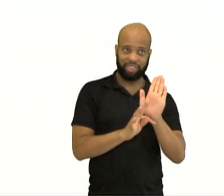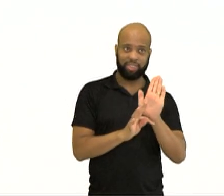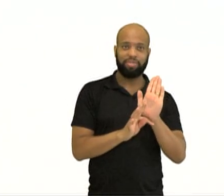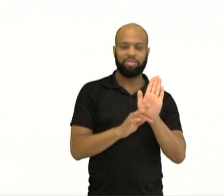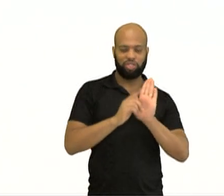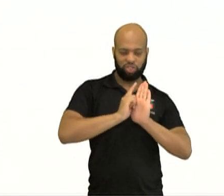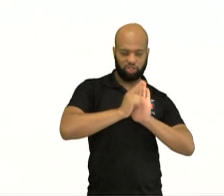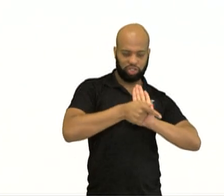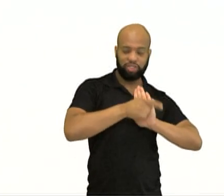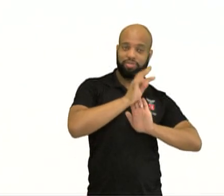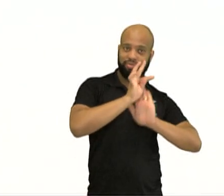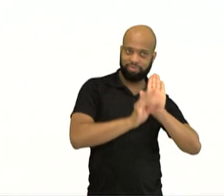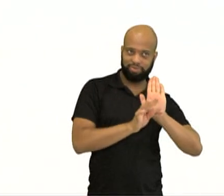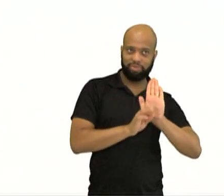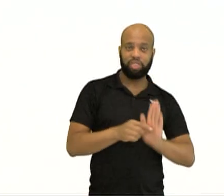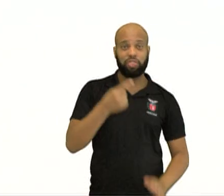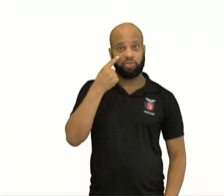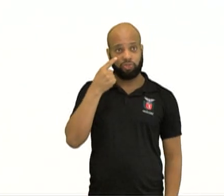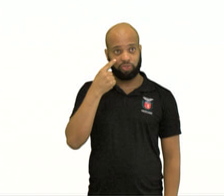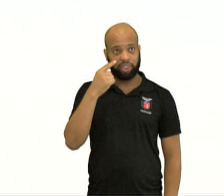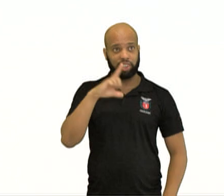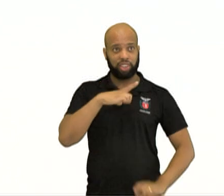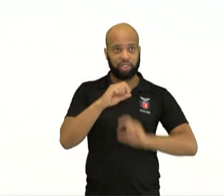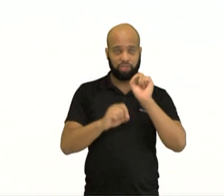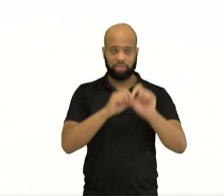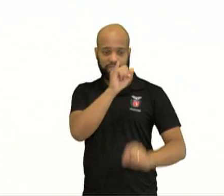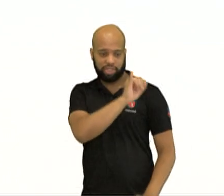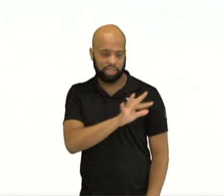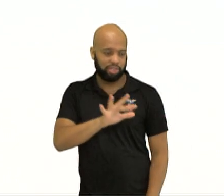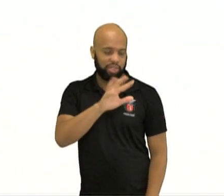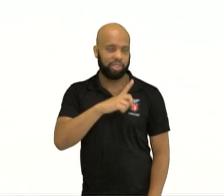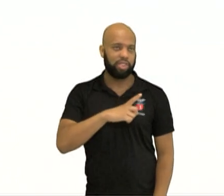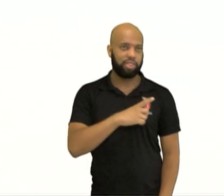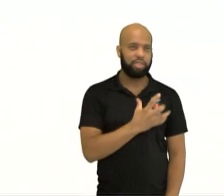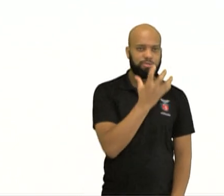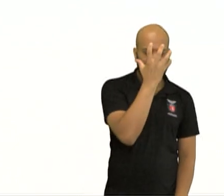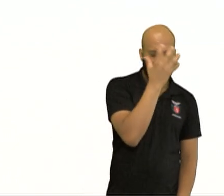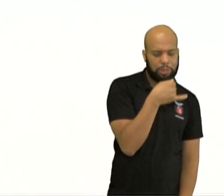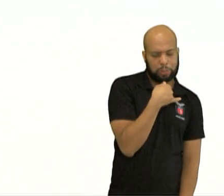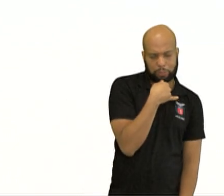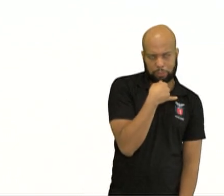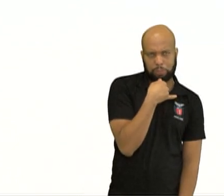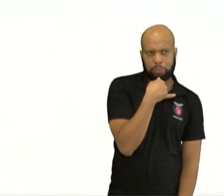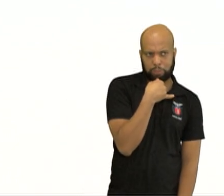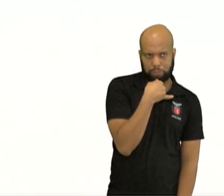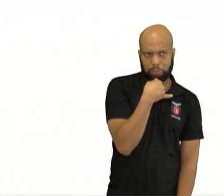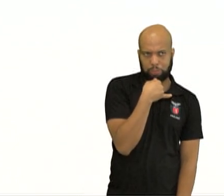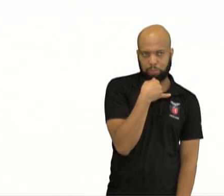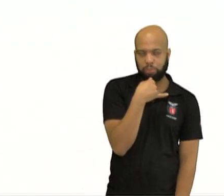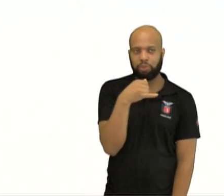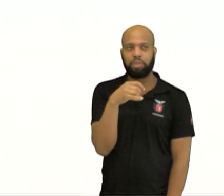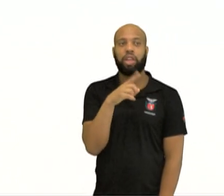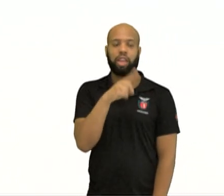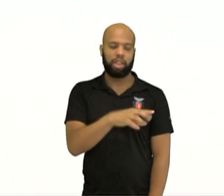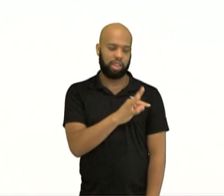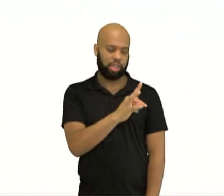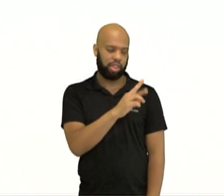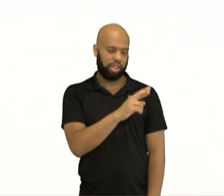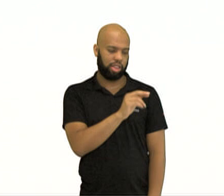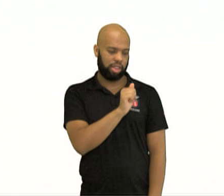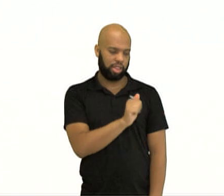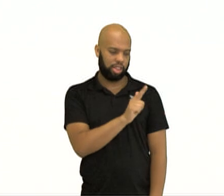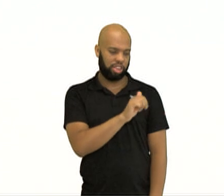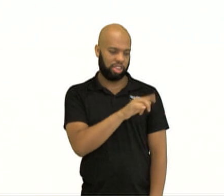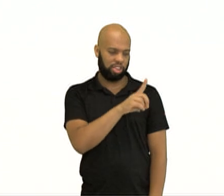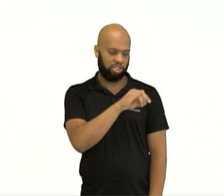Gêneros teatrais. Então, você tem aqui nessa figura mais tristinha um pouco, a tragédia. E